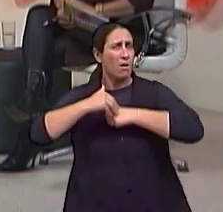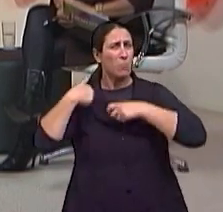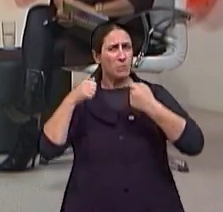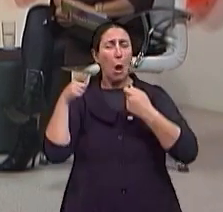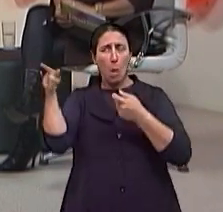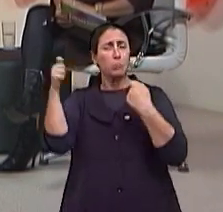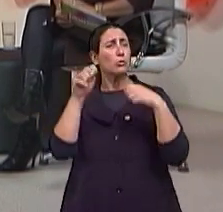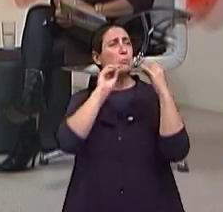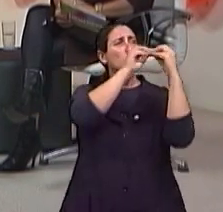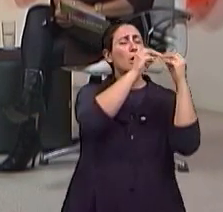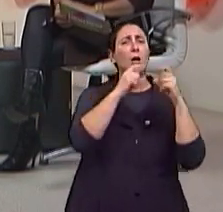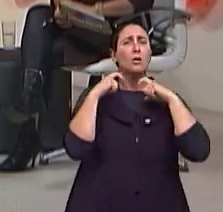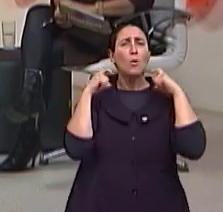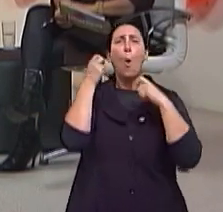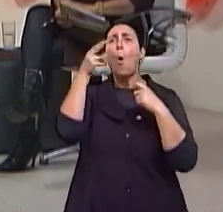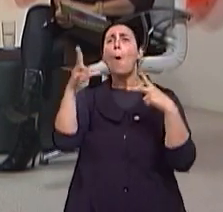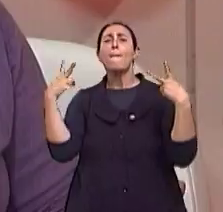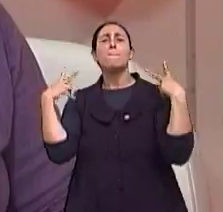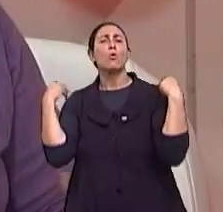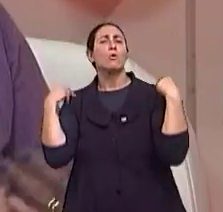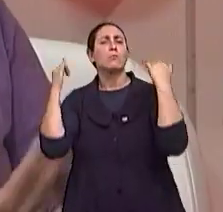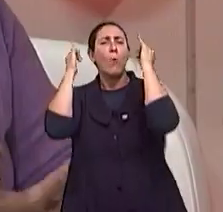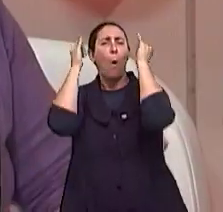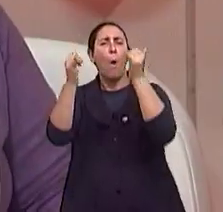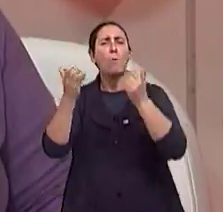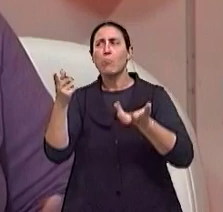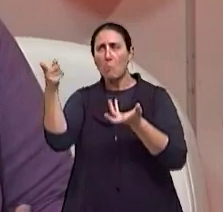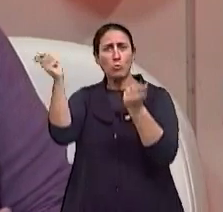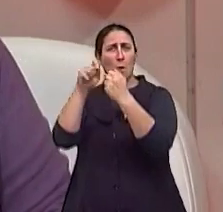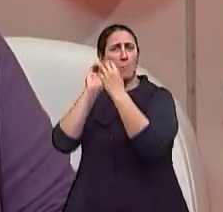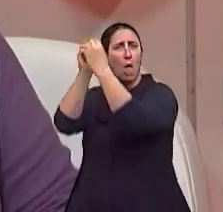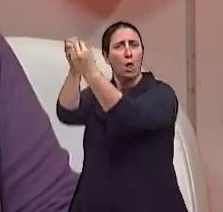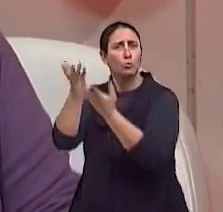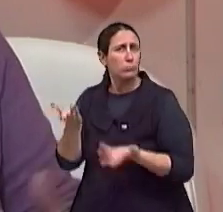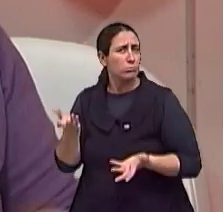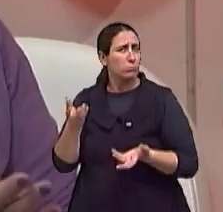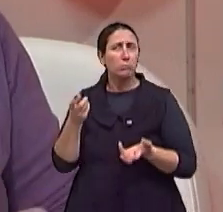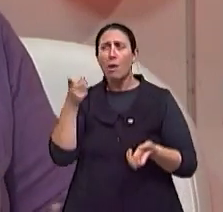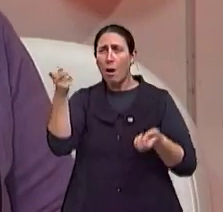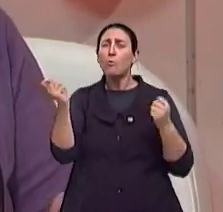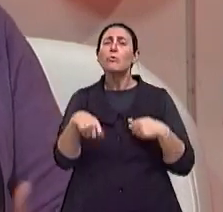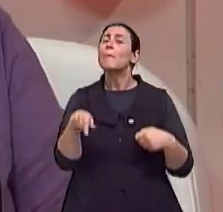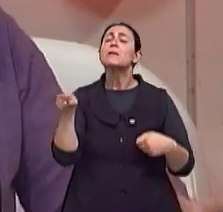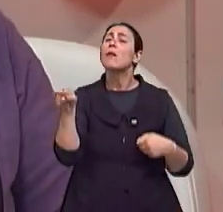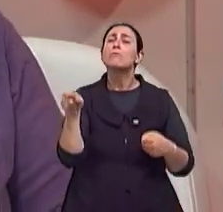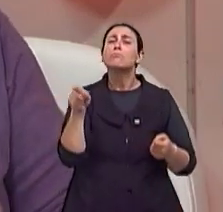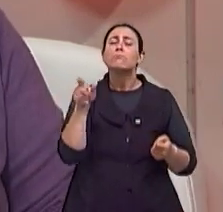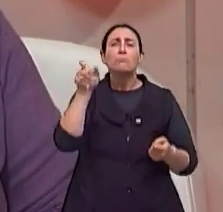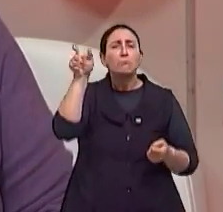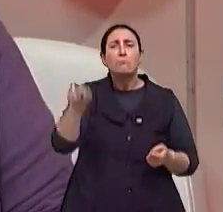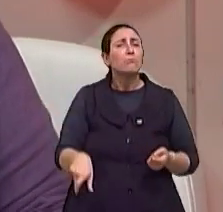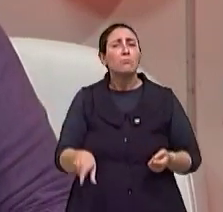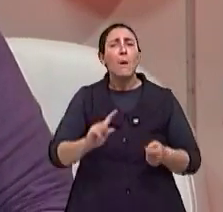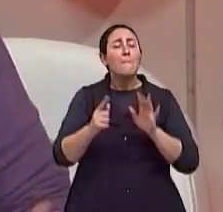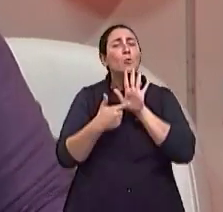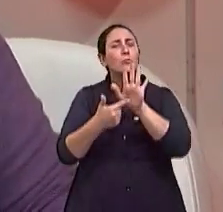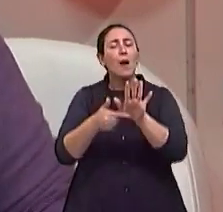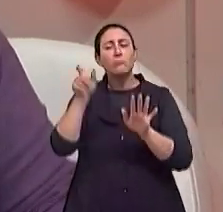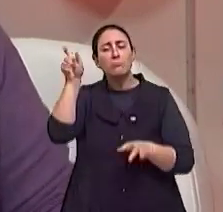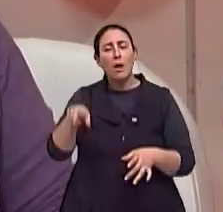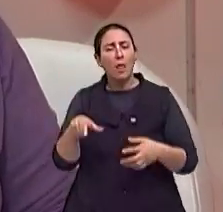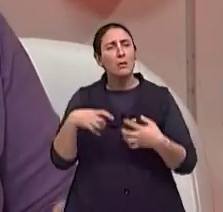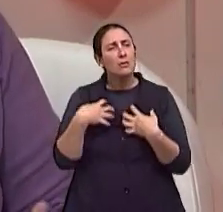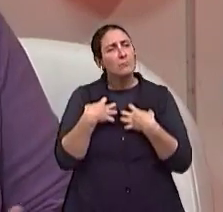elas, né? Houve ali uma intenção, de certa forma, de mostrar possibilidades